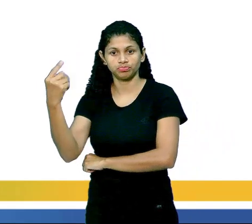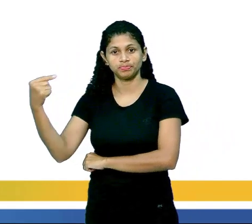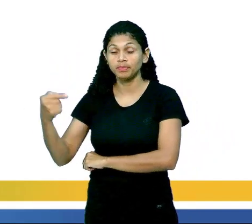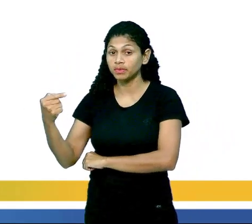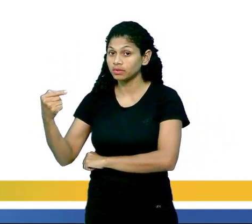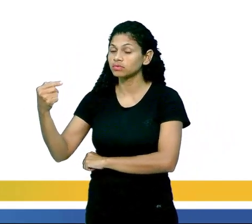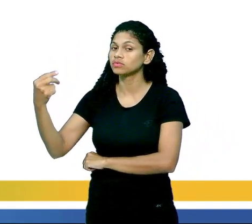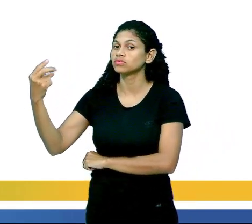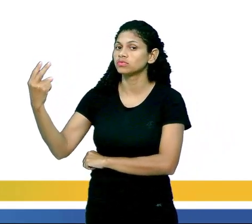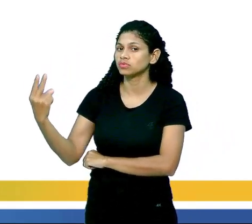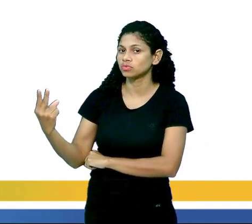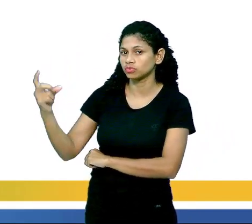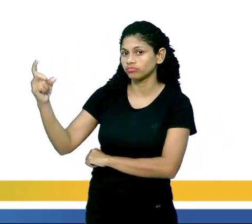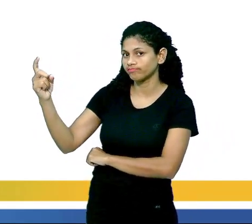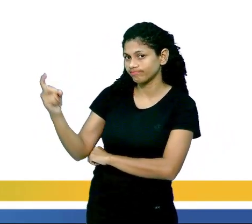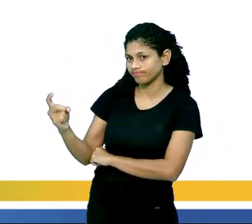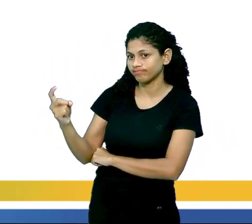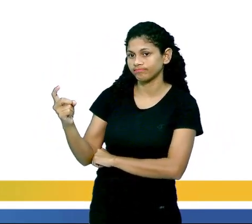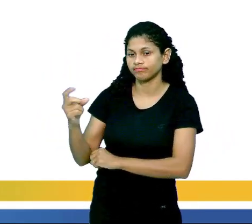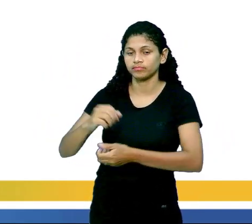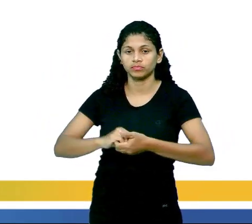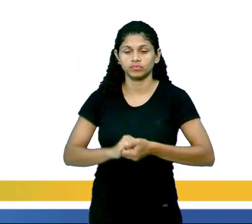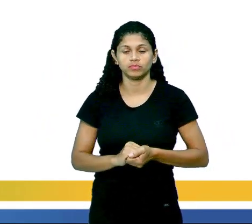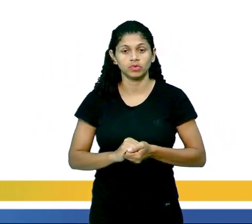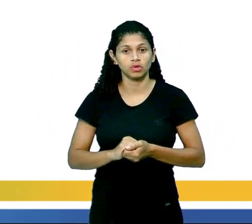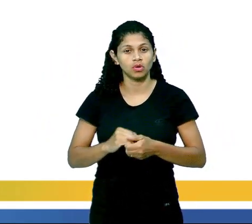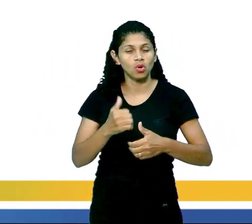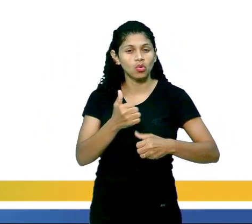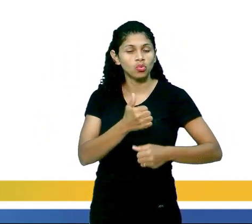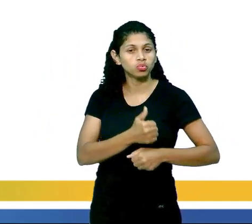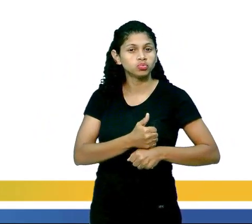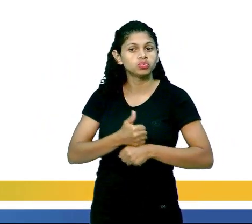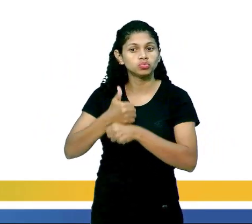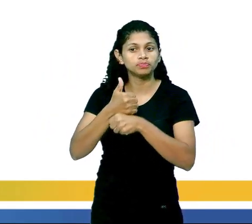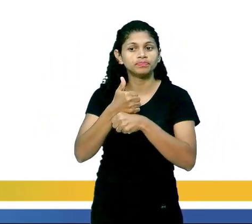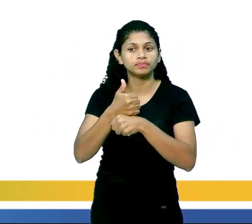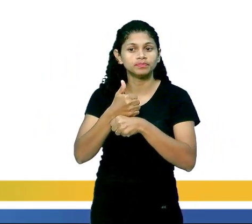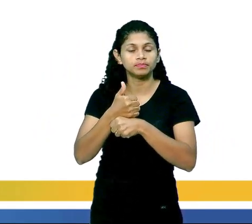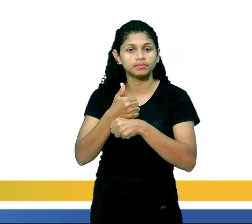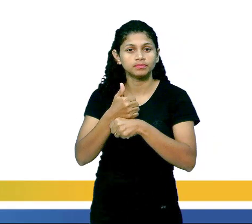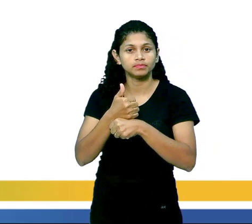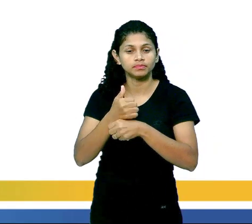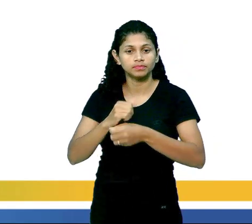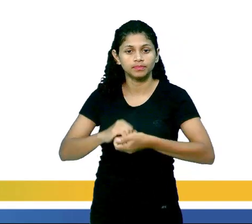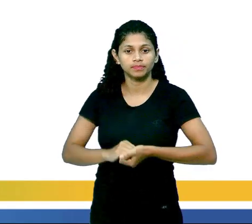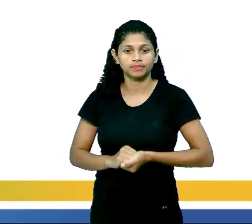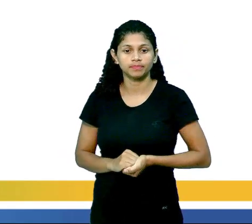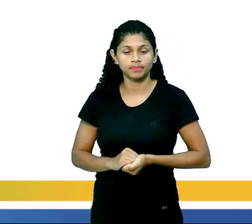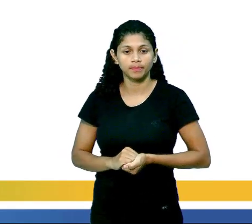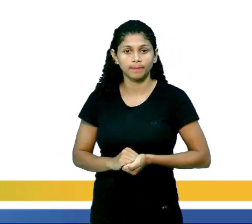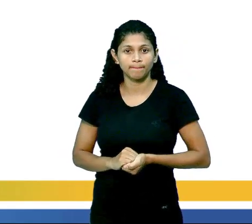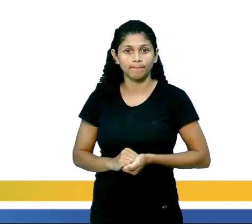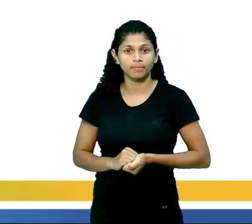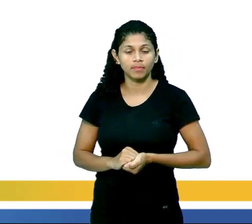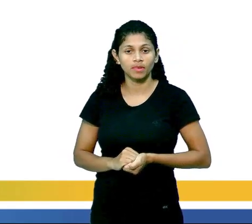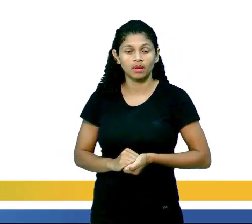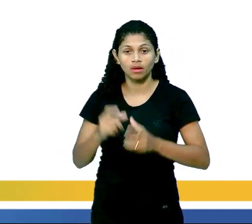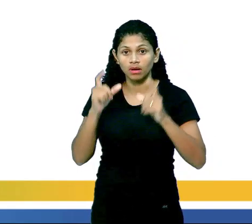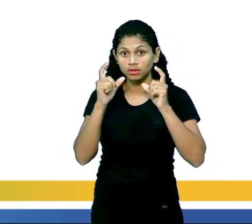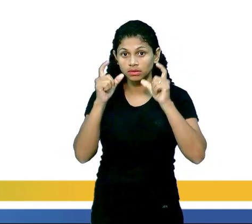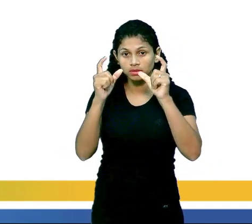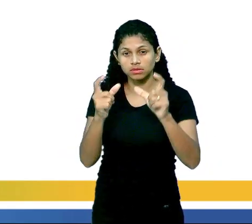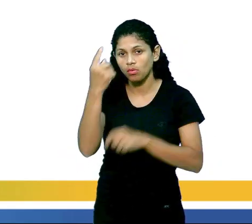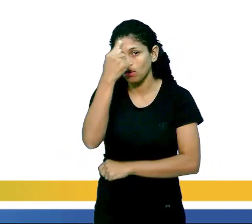e contradomínio no conjunto dos números reais. Olha aí.